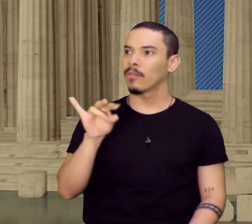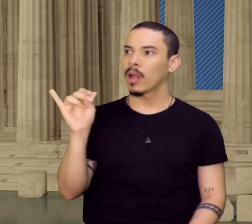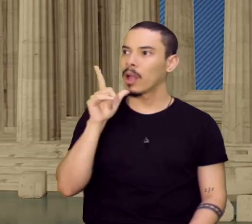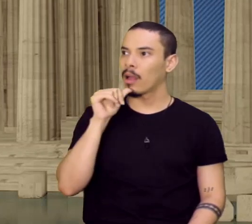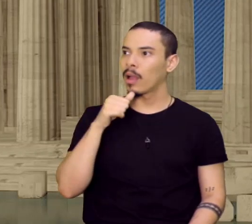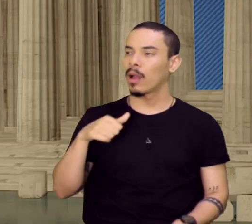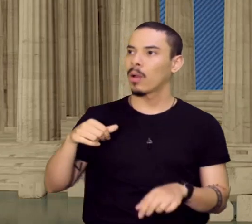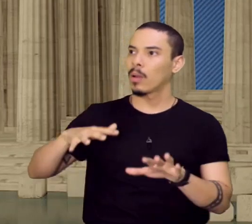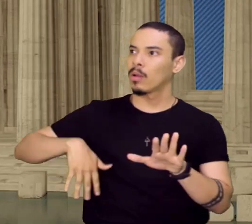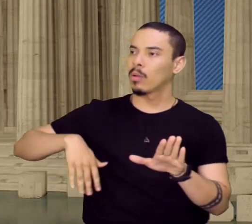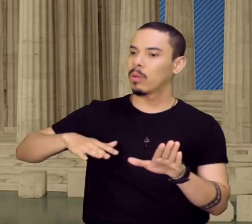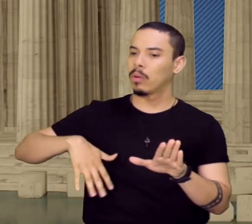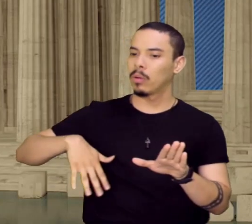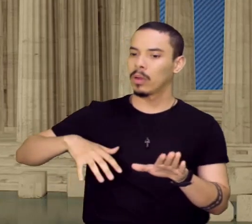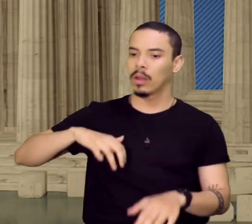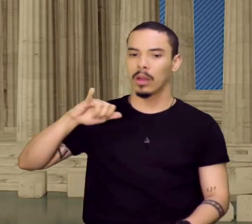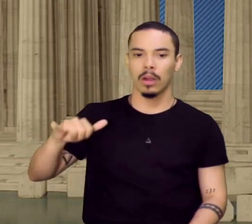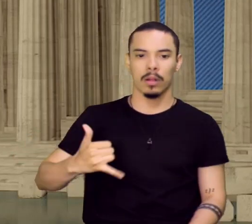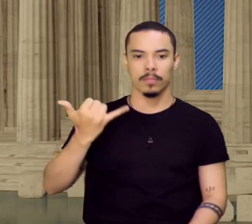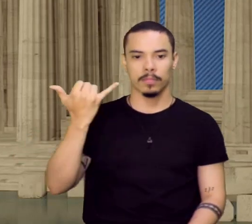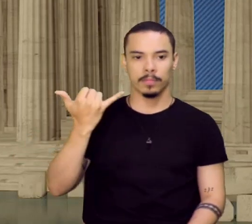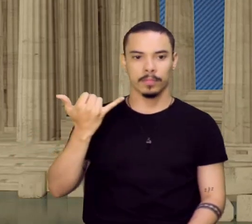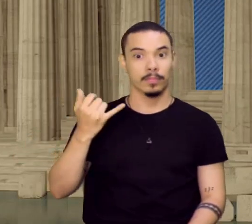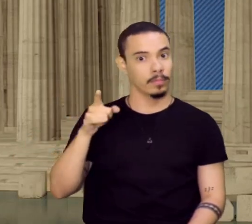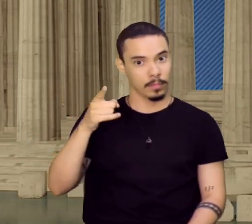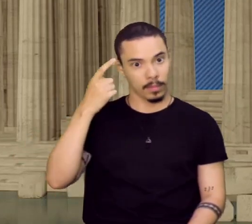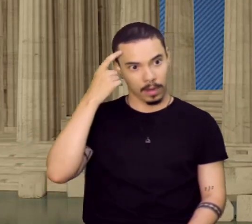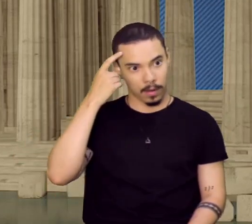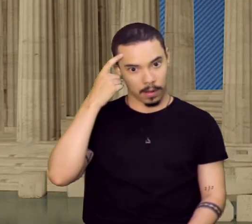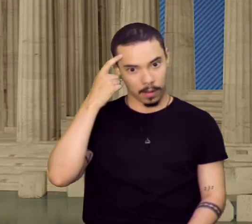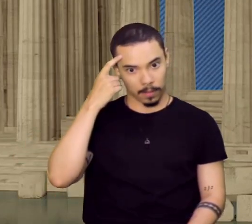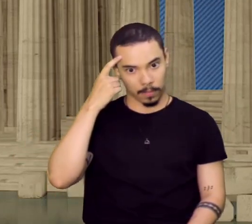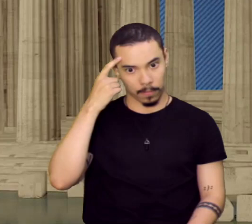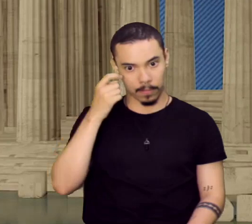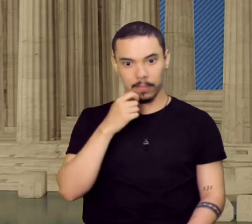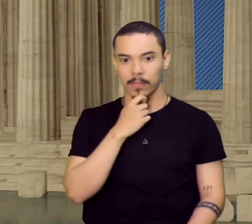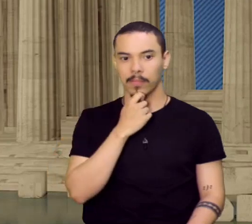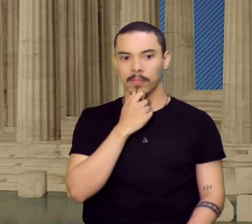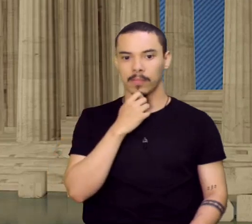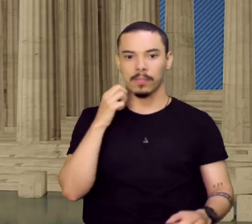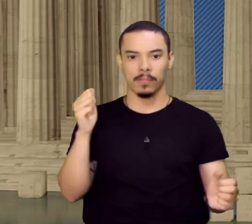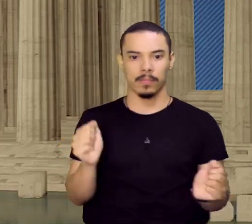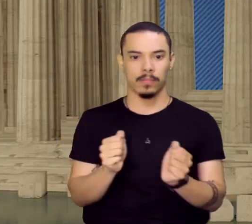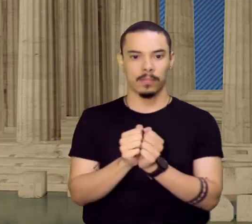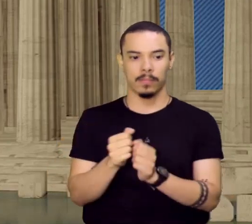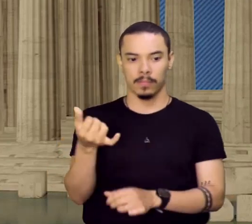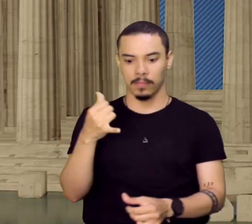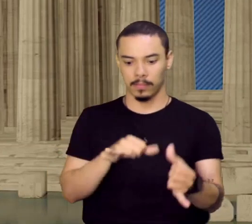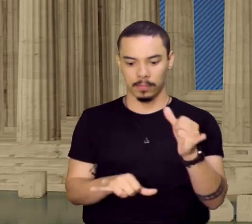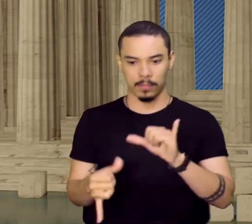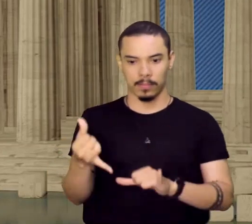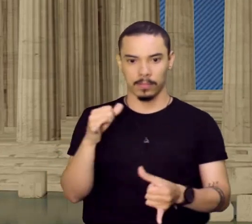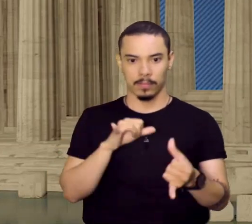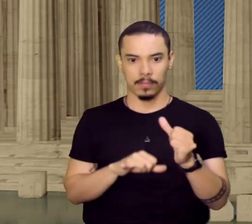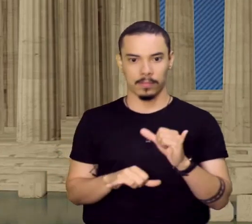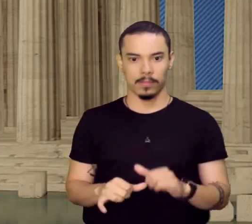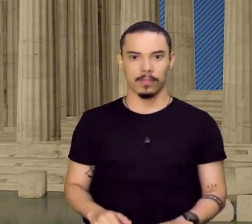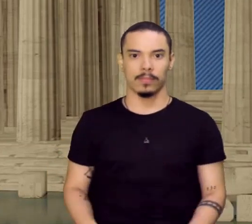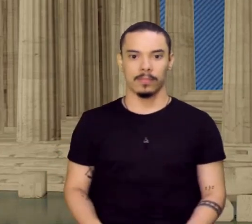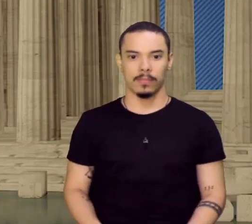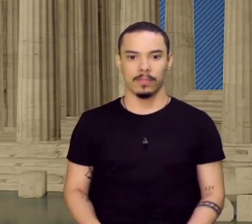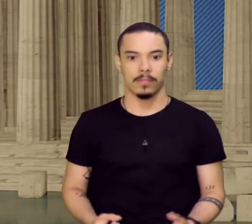E agora? Aí traz lá à tona o componente curricular de química. Aí, ó, a fórmula da água é